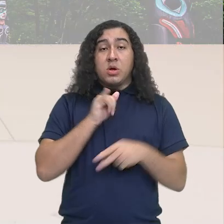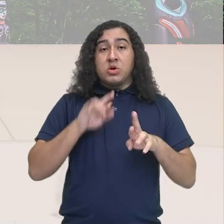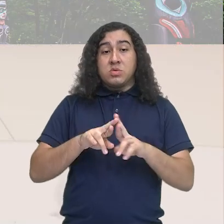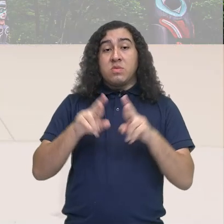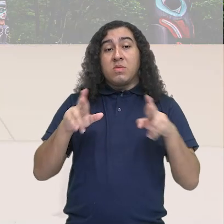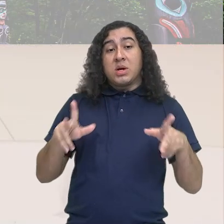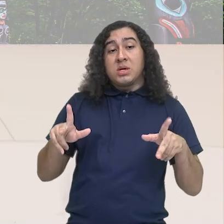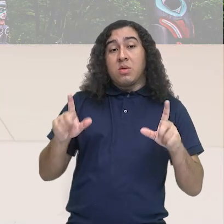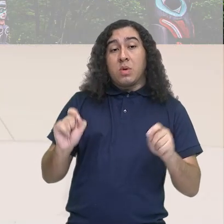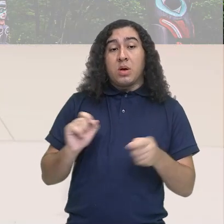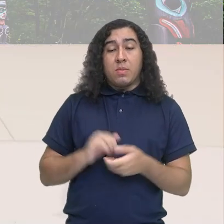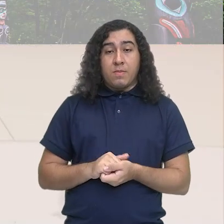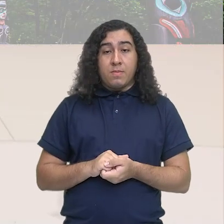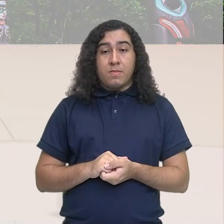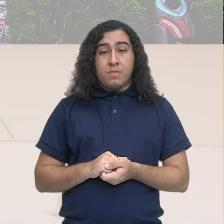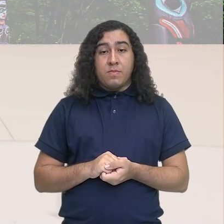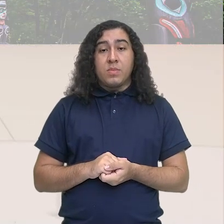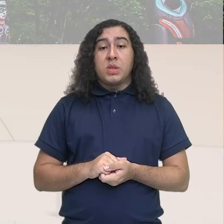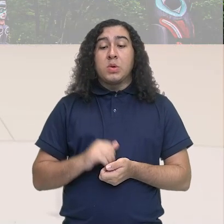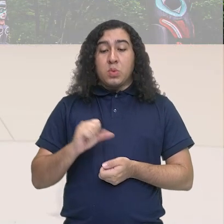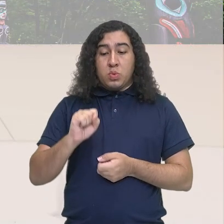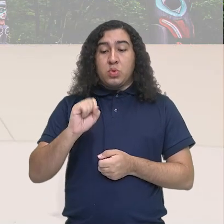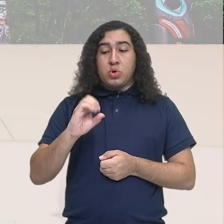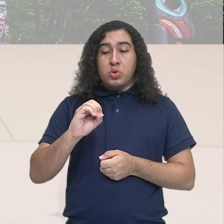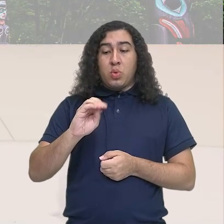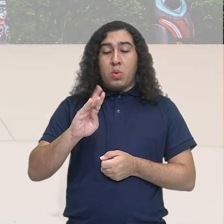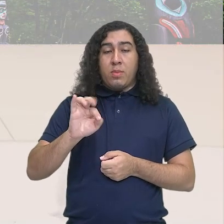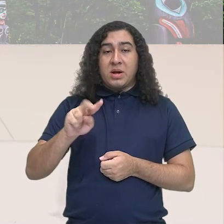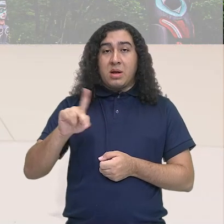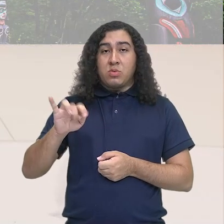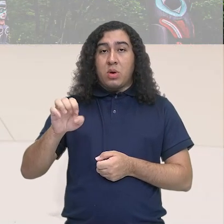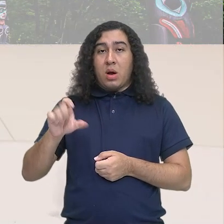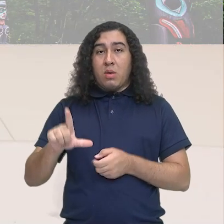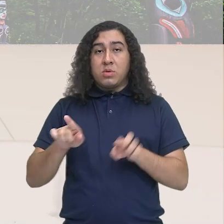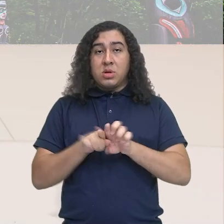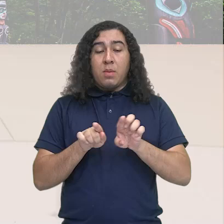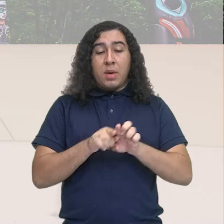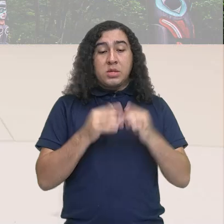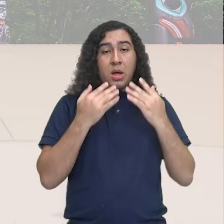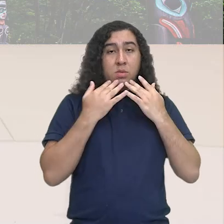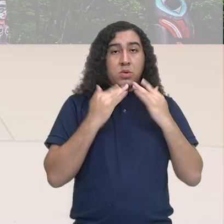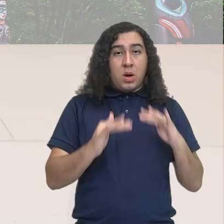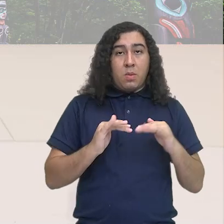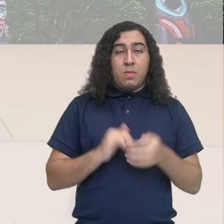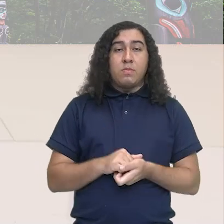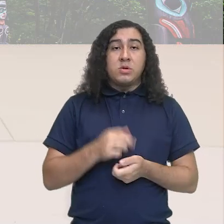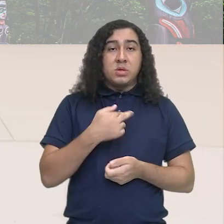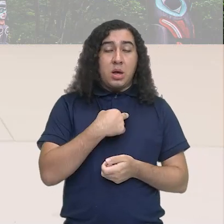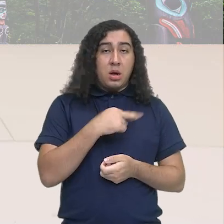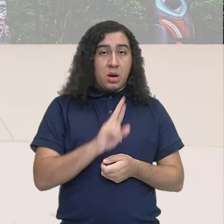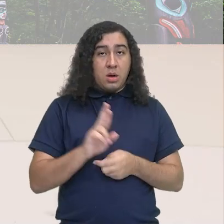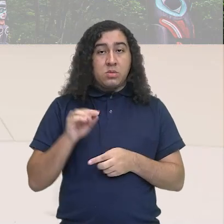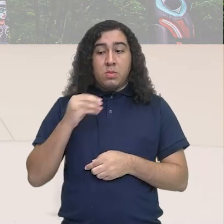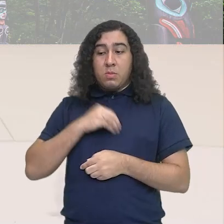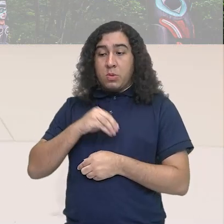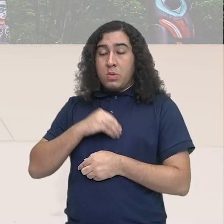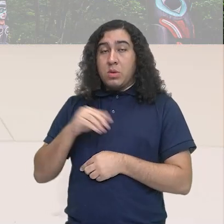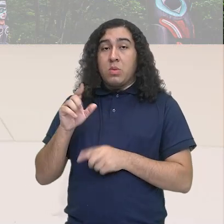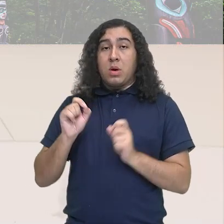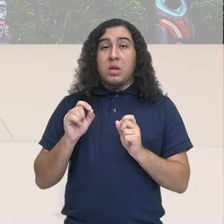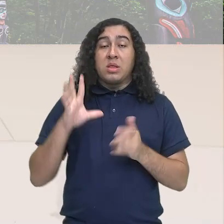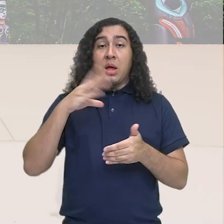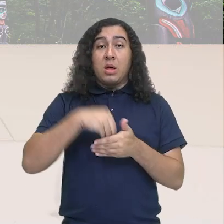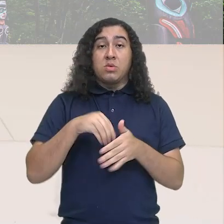bem, entre o que é sobrenatural e o que é natural. O sagrado e o profano, para as